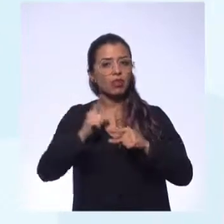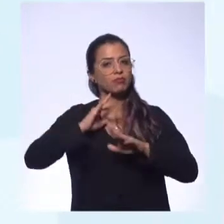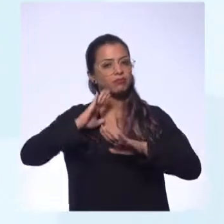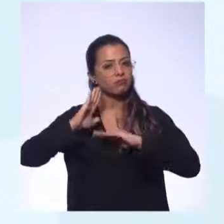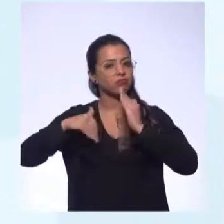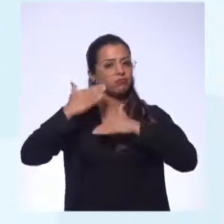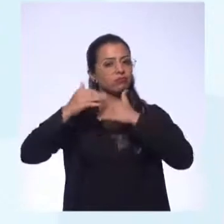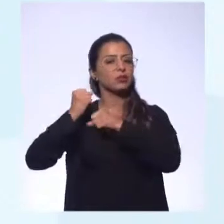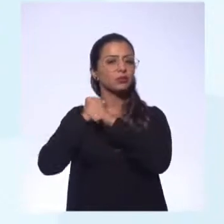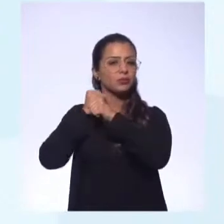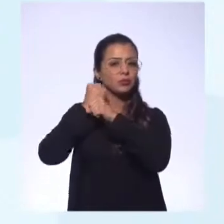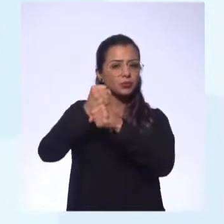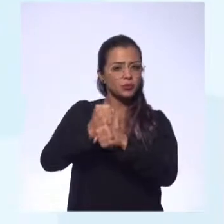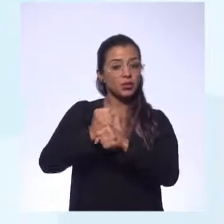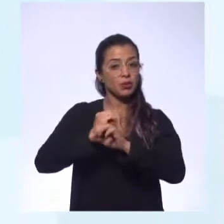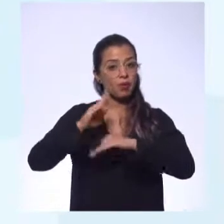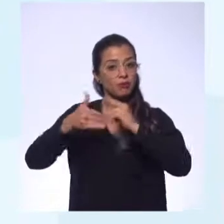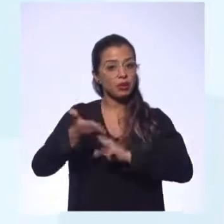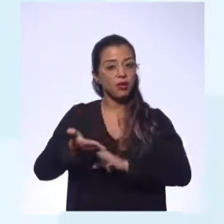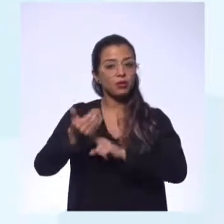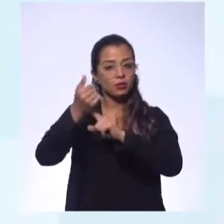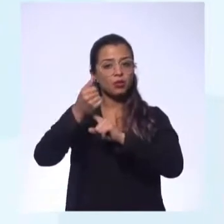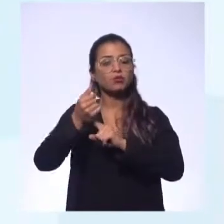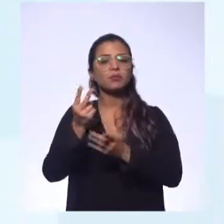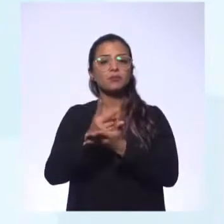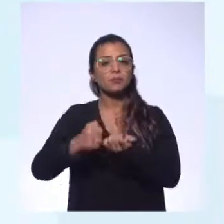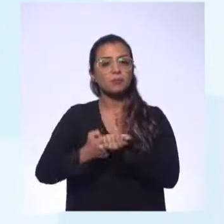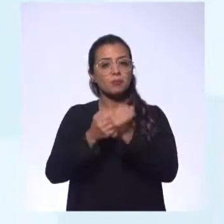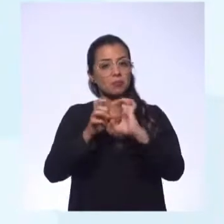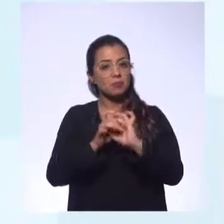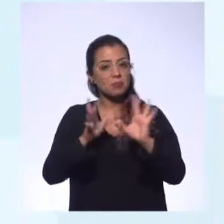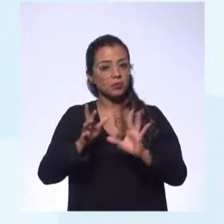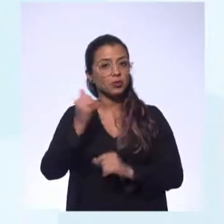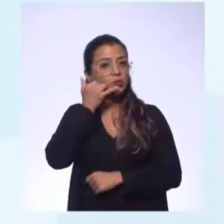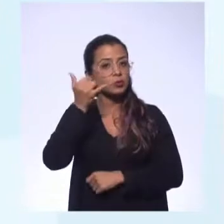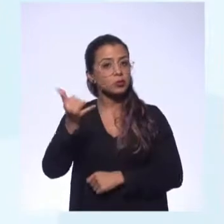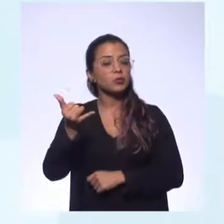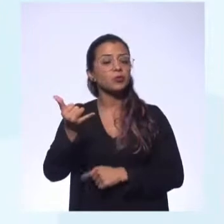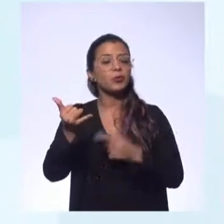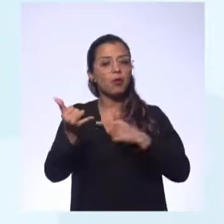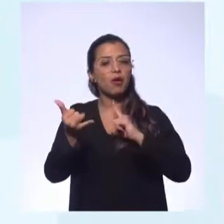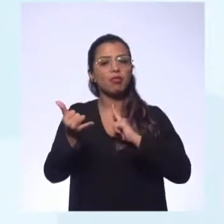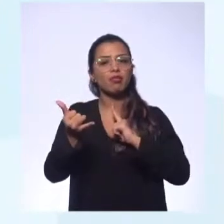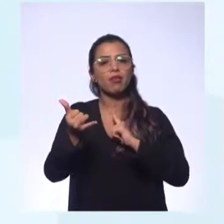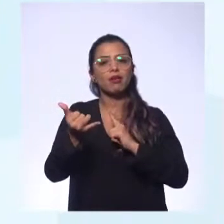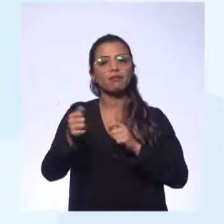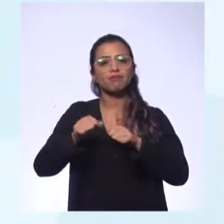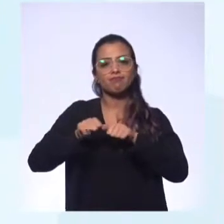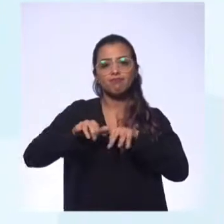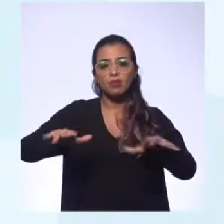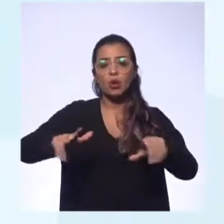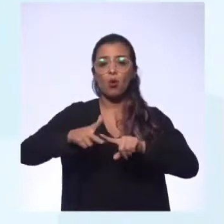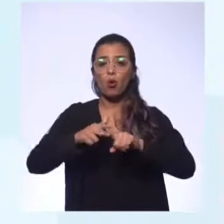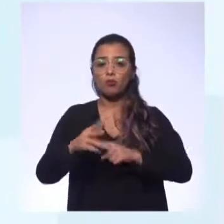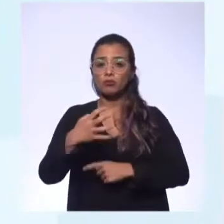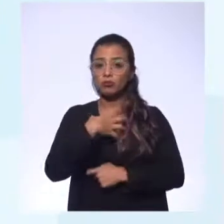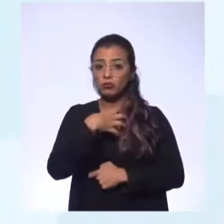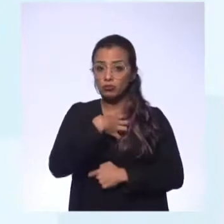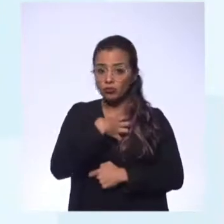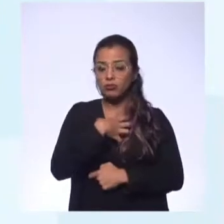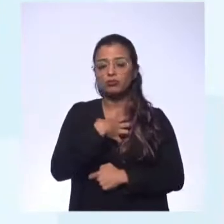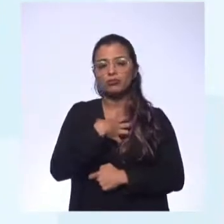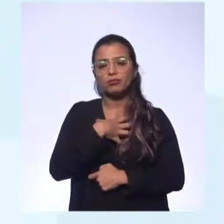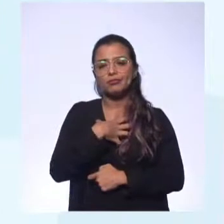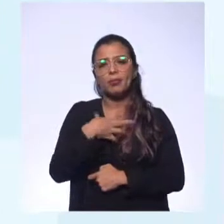ao longo dos anos e o avanço tecnológico permitiu que este modelo de telefone celular tenha se configurado atualmente como